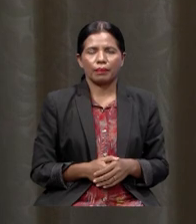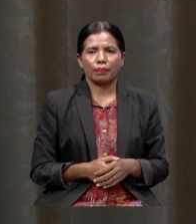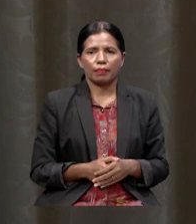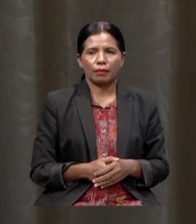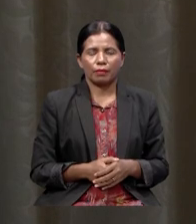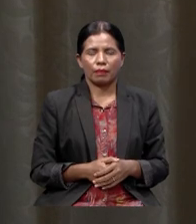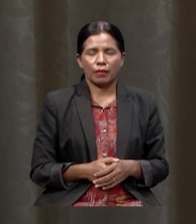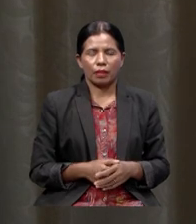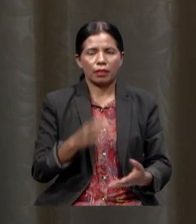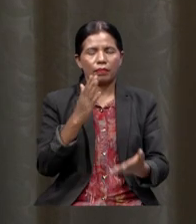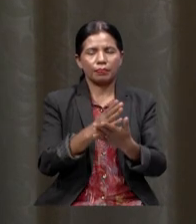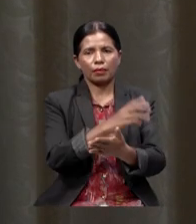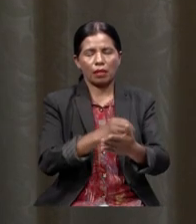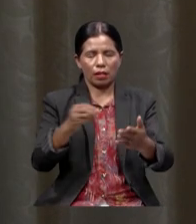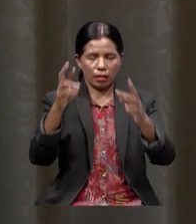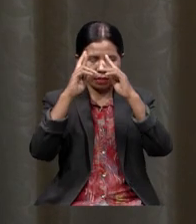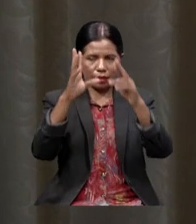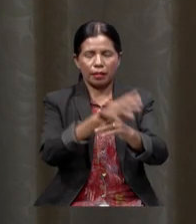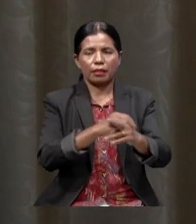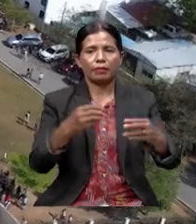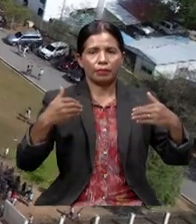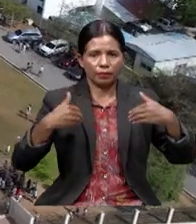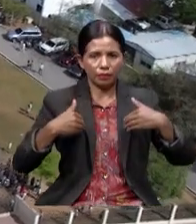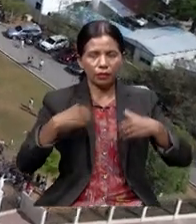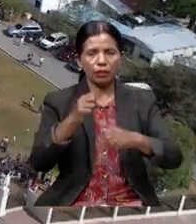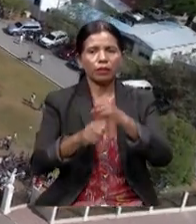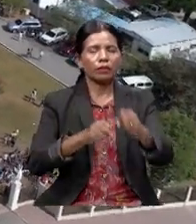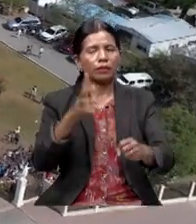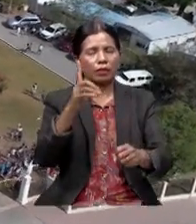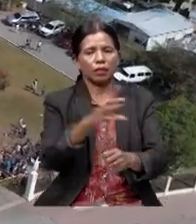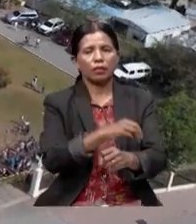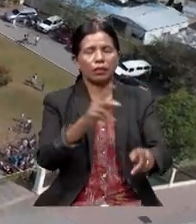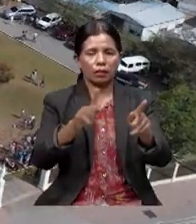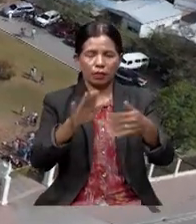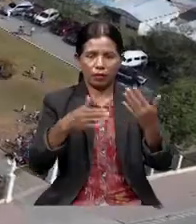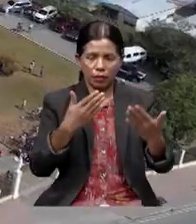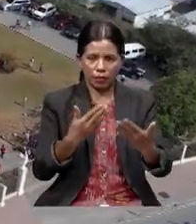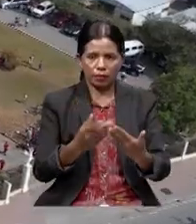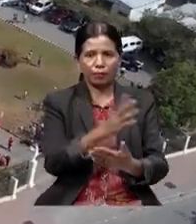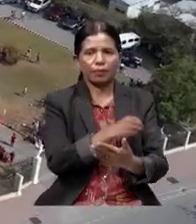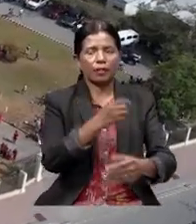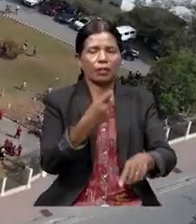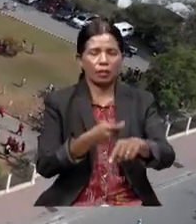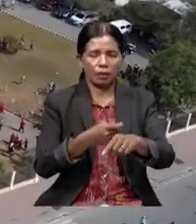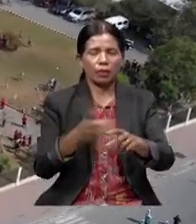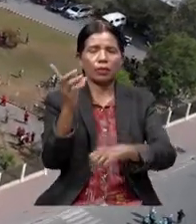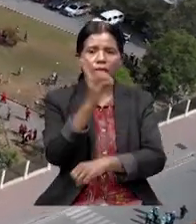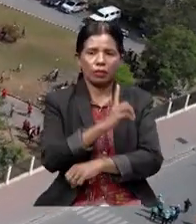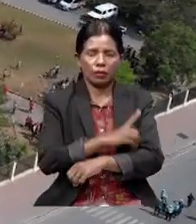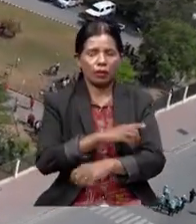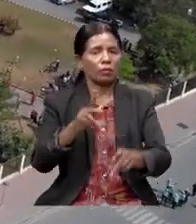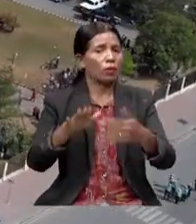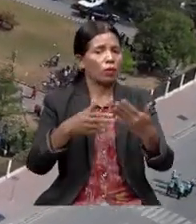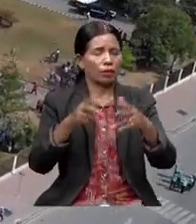Atu harahun dekadensia moral ne be mak acontece i a sociedade no comunidade ni led i a tempo ohin loron e